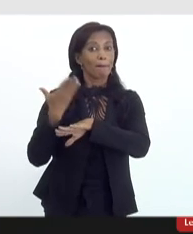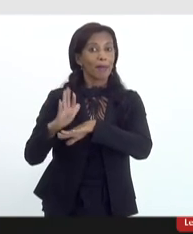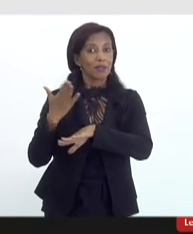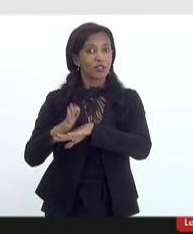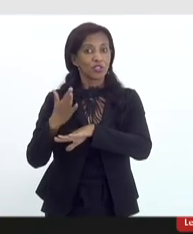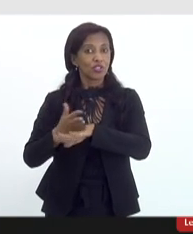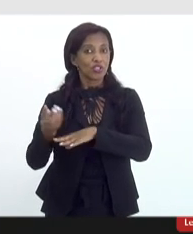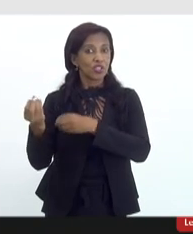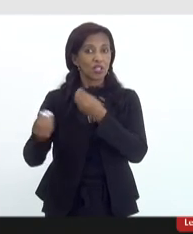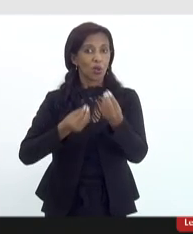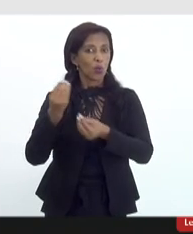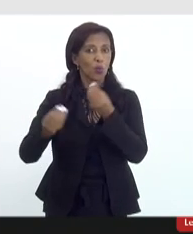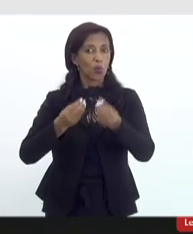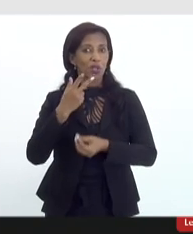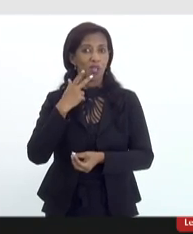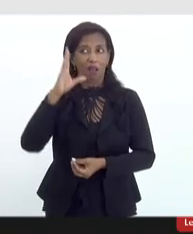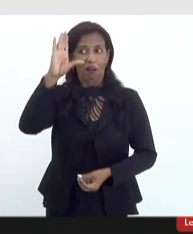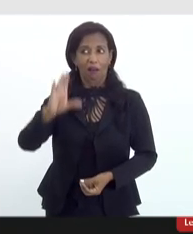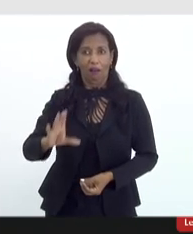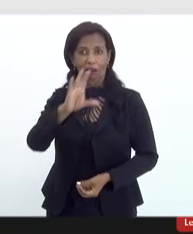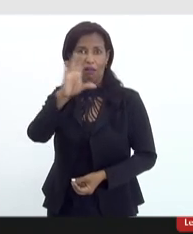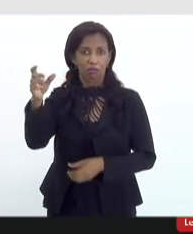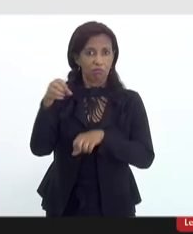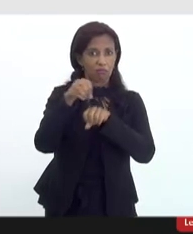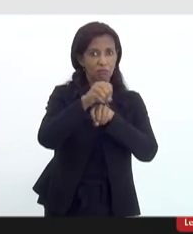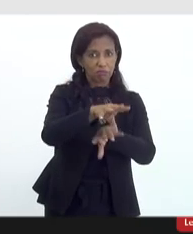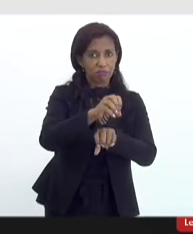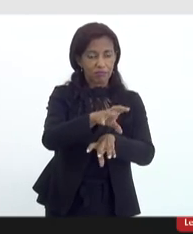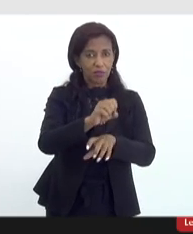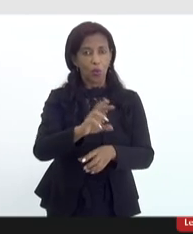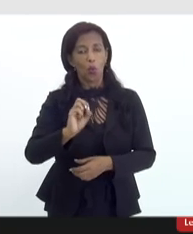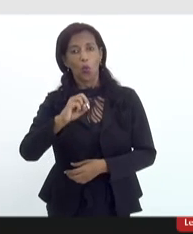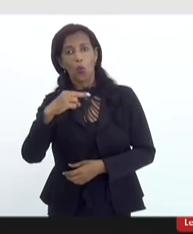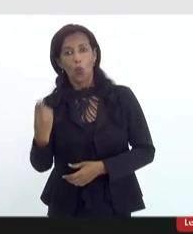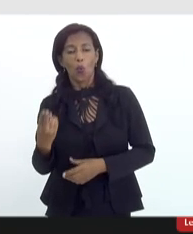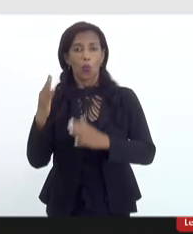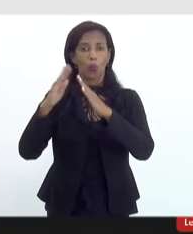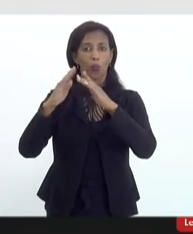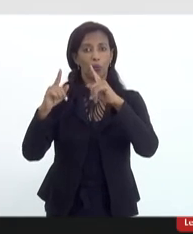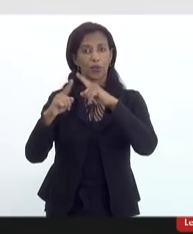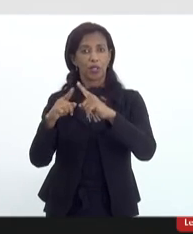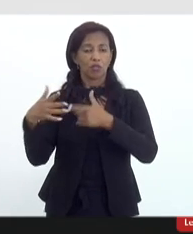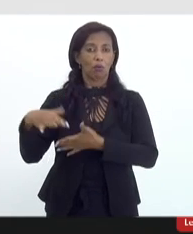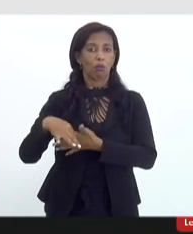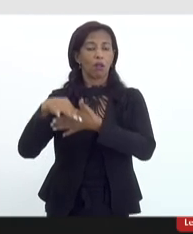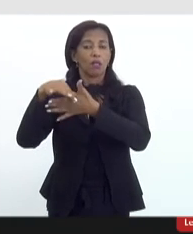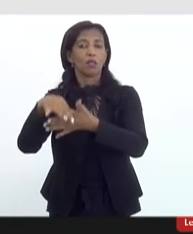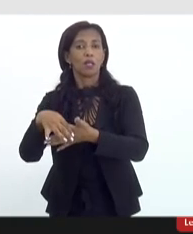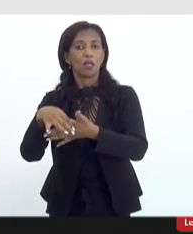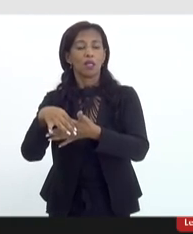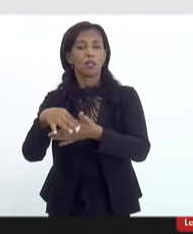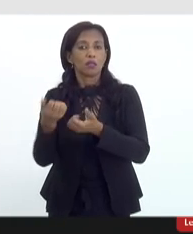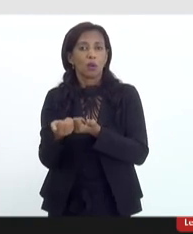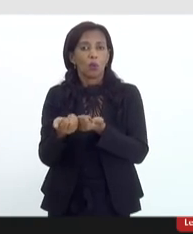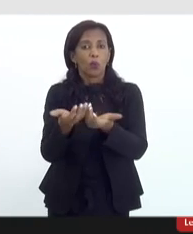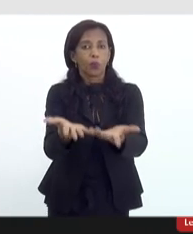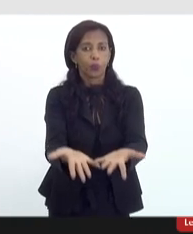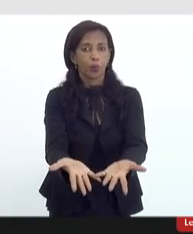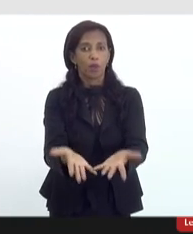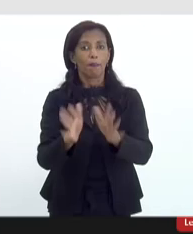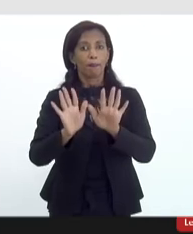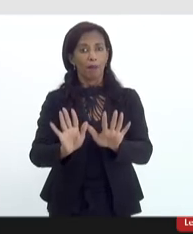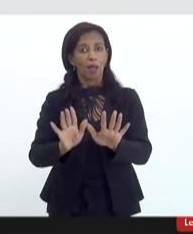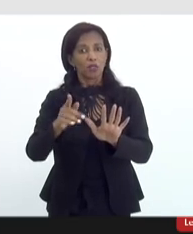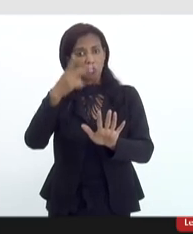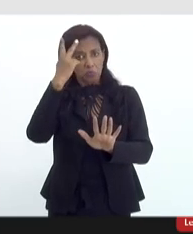o que o catolicismo está dizendo, ou que pratique exatamente o que a igreja, né, a liderança está te oferecendo, mas